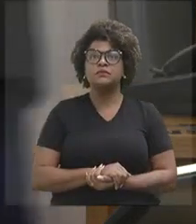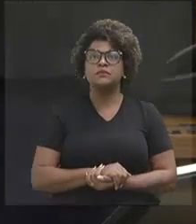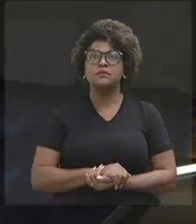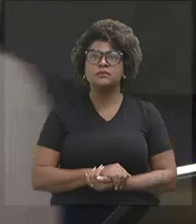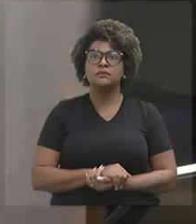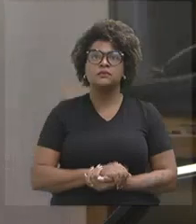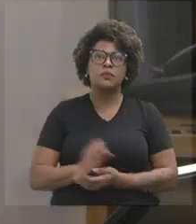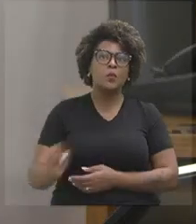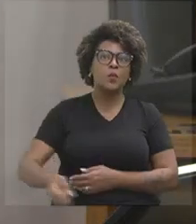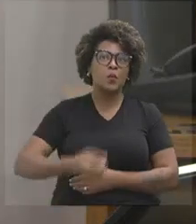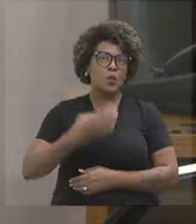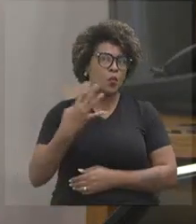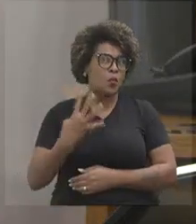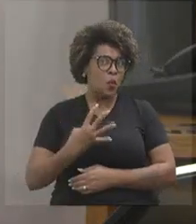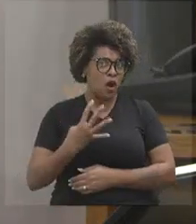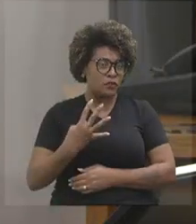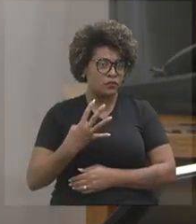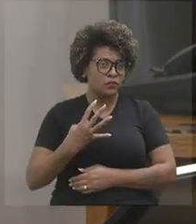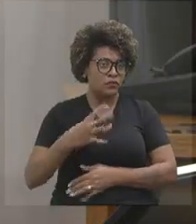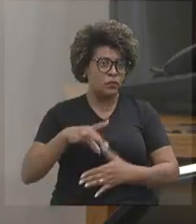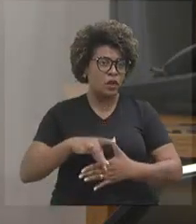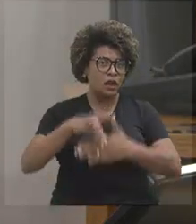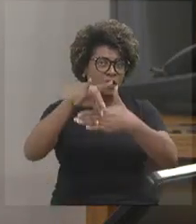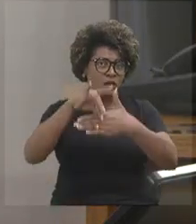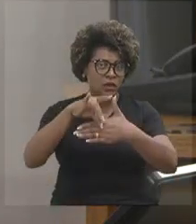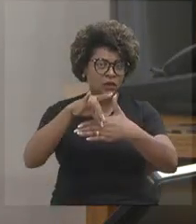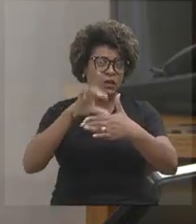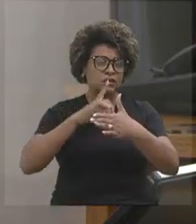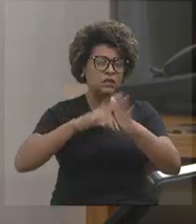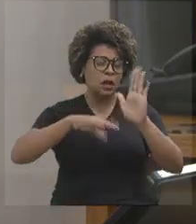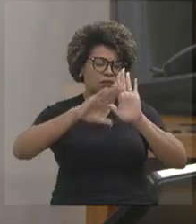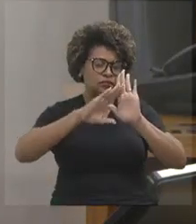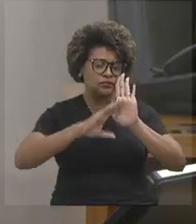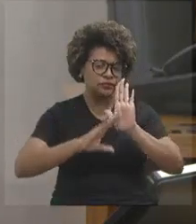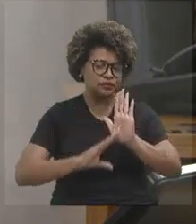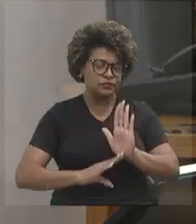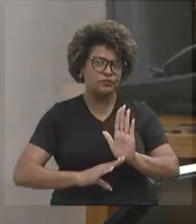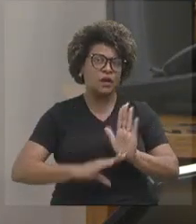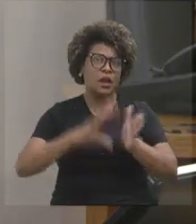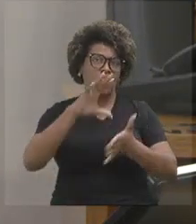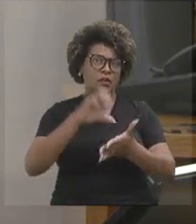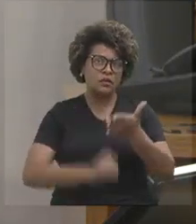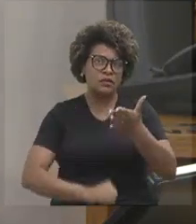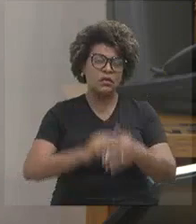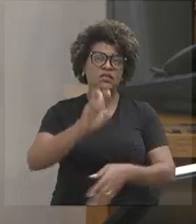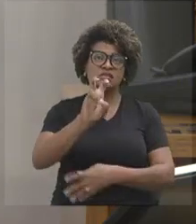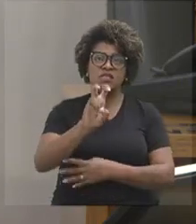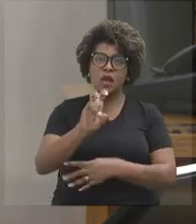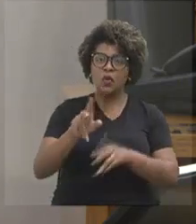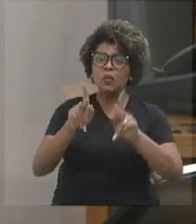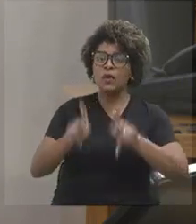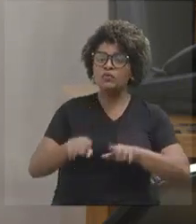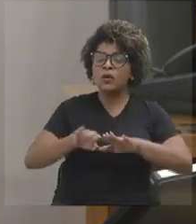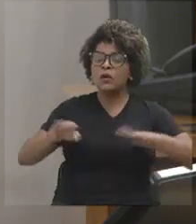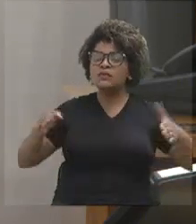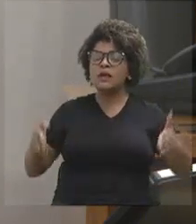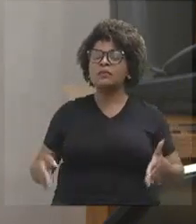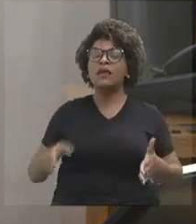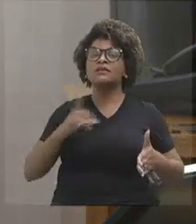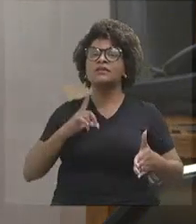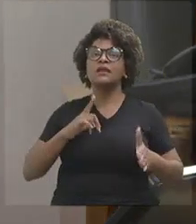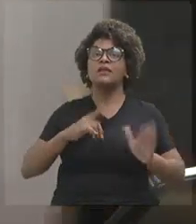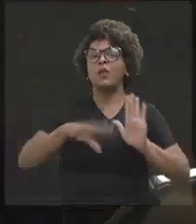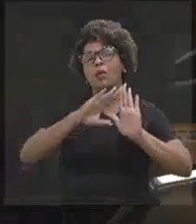Quatro, líderes por ordem de inscrição. Cinco, membros da mesa da Assembleia por ordem de inscrição.